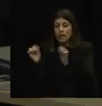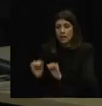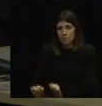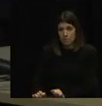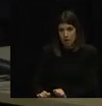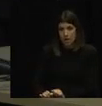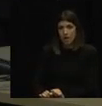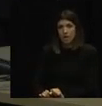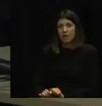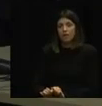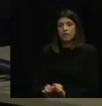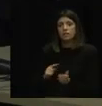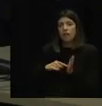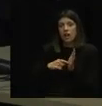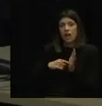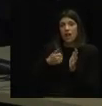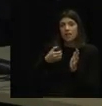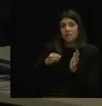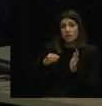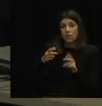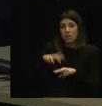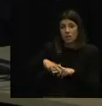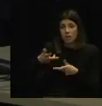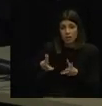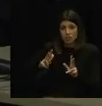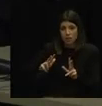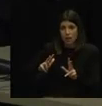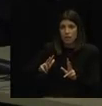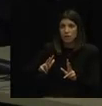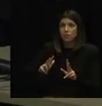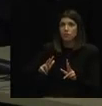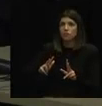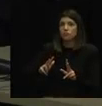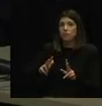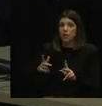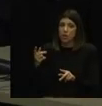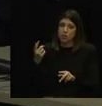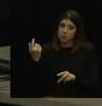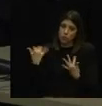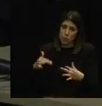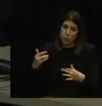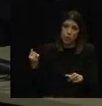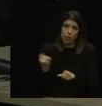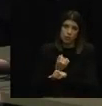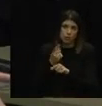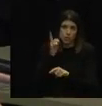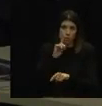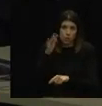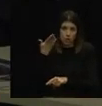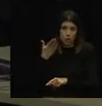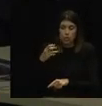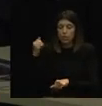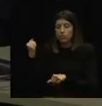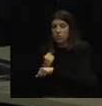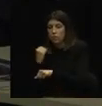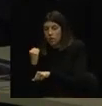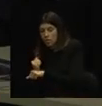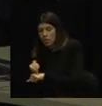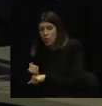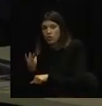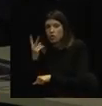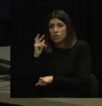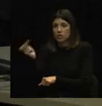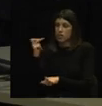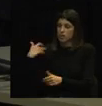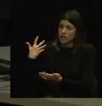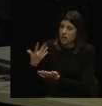no mapa de pessoal 50 lugares vagos, que certamente farão a diferença num serviço tão importante como este, cujos trabalhadores ao longo dos últimos